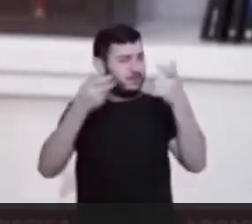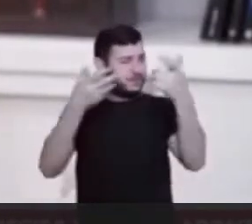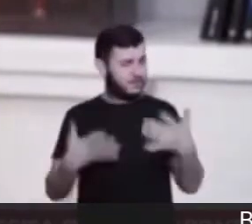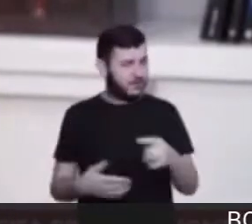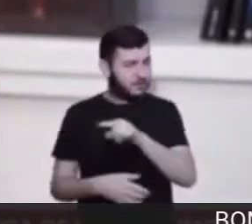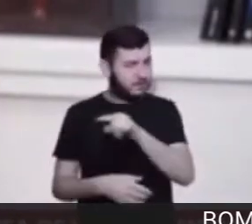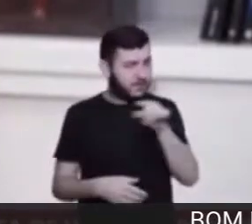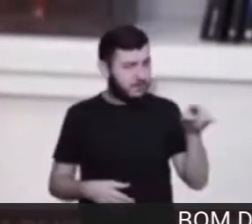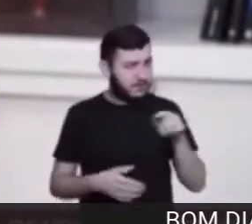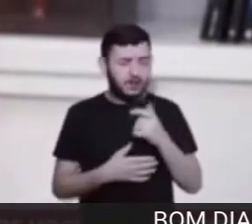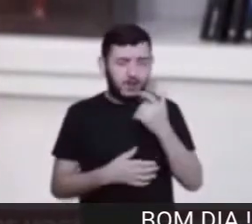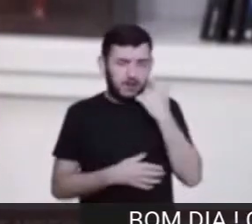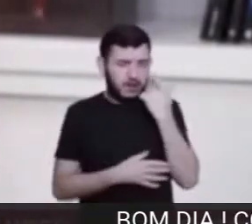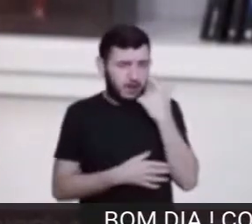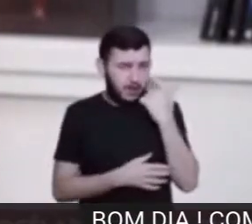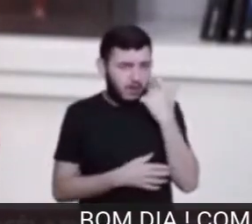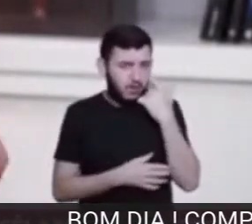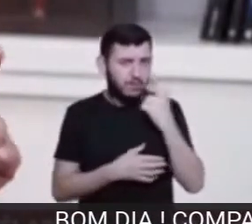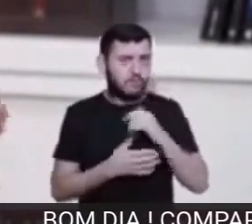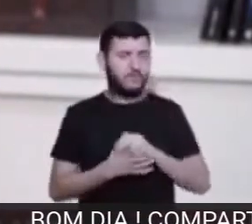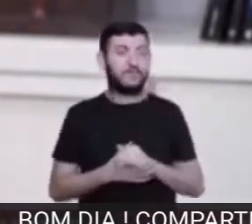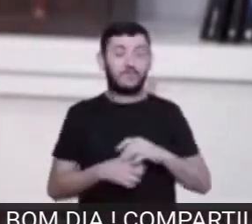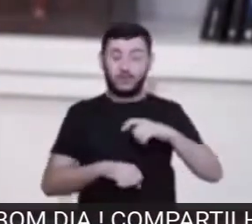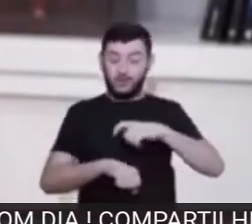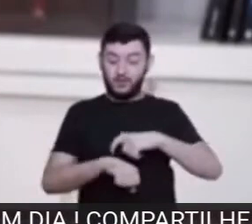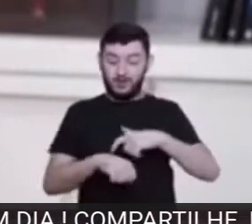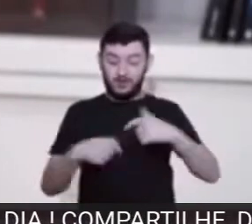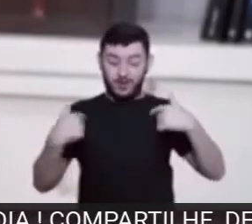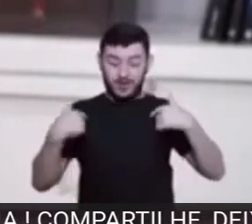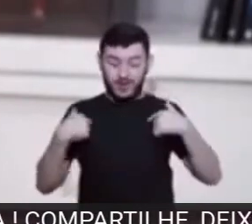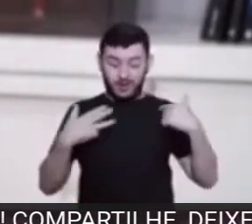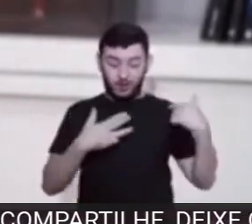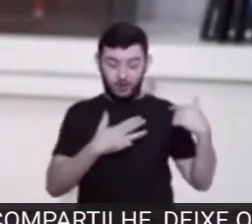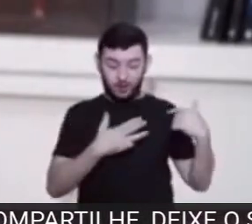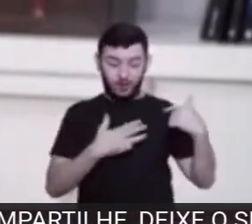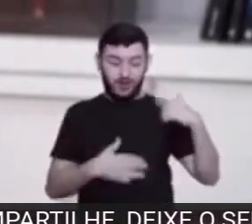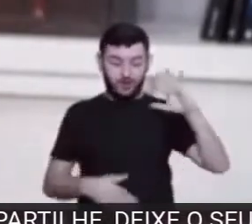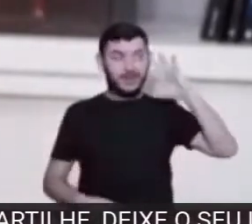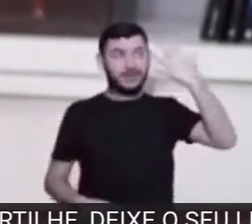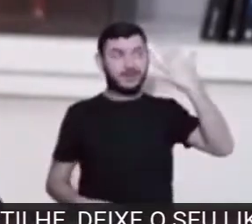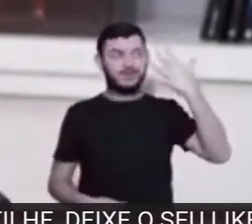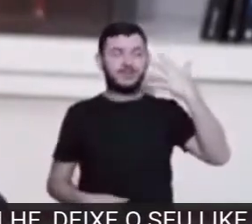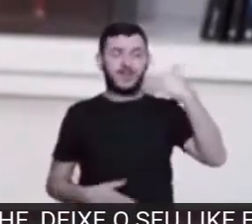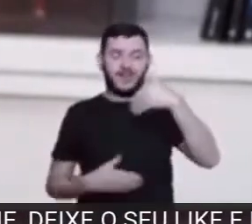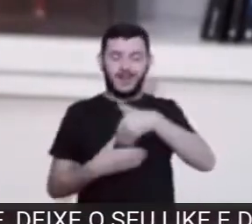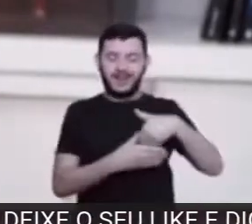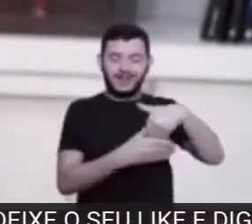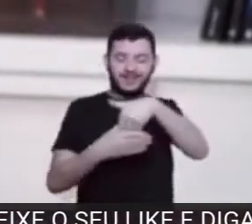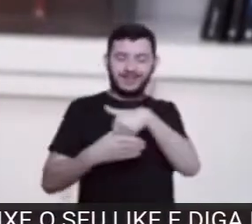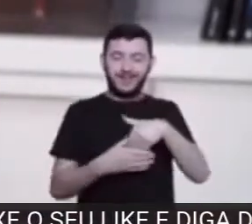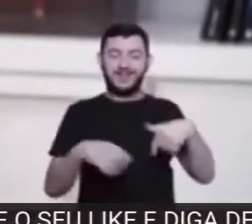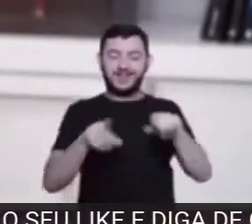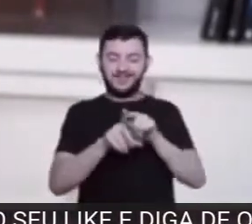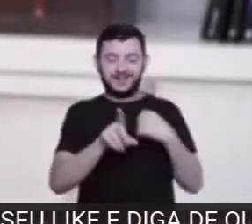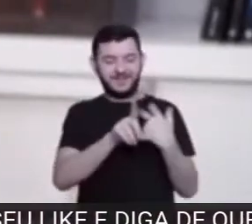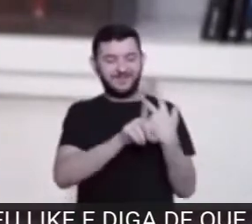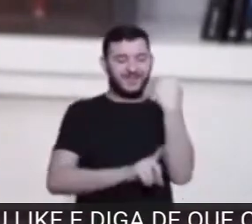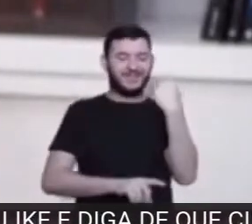olha, quando eu decidi, e se eu ganhar as eleições, esse país pode estar